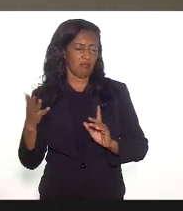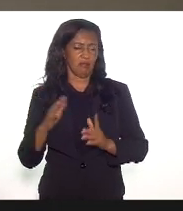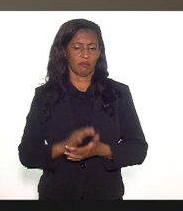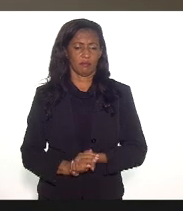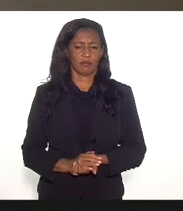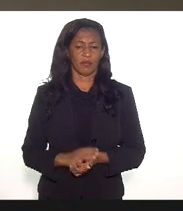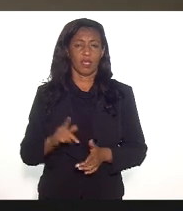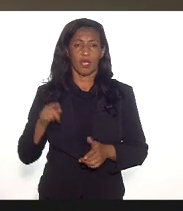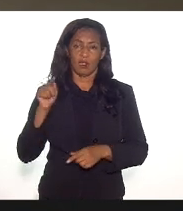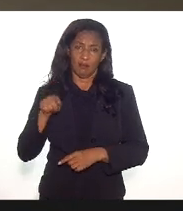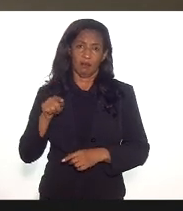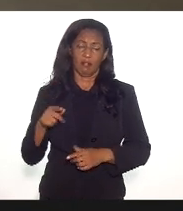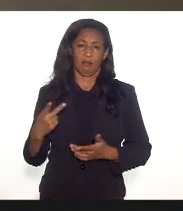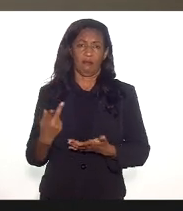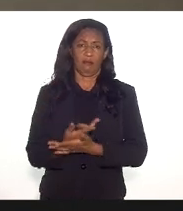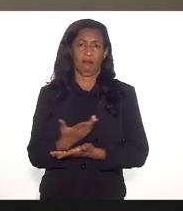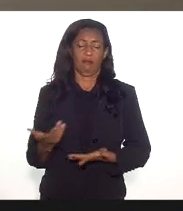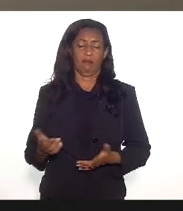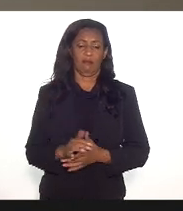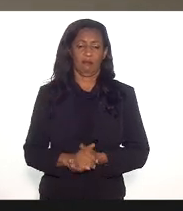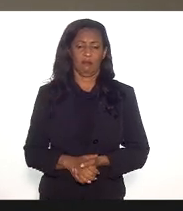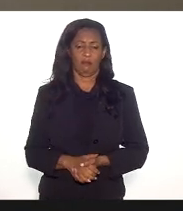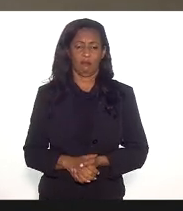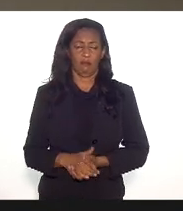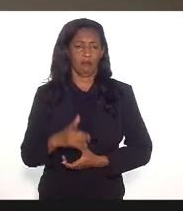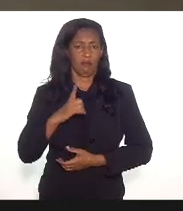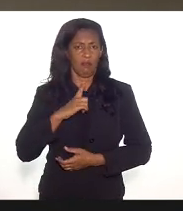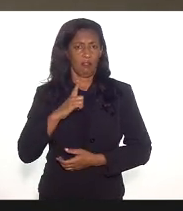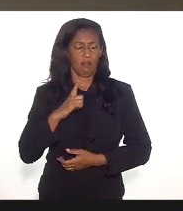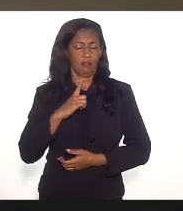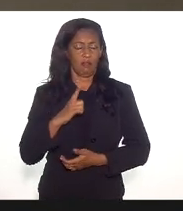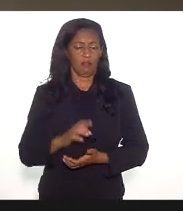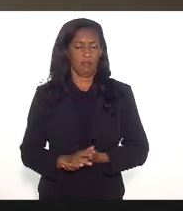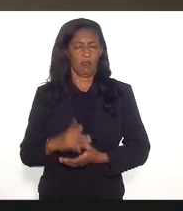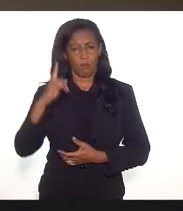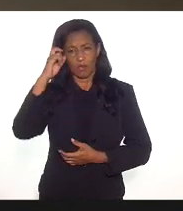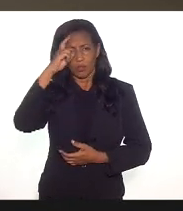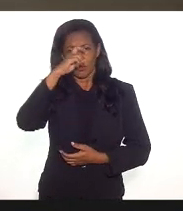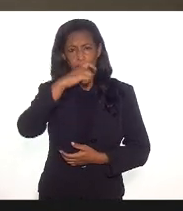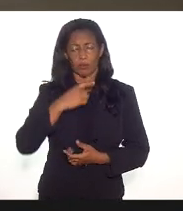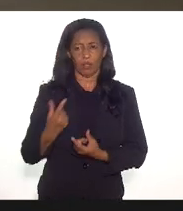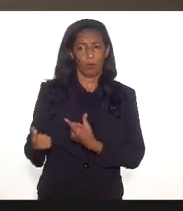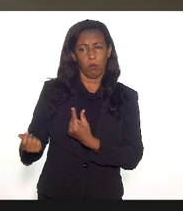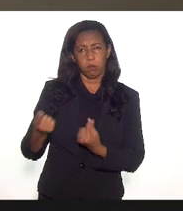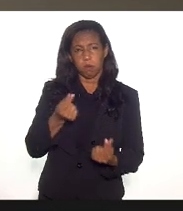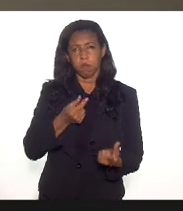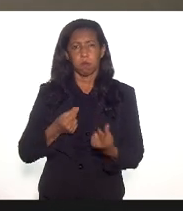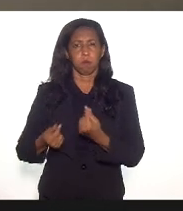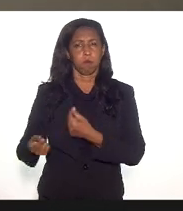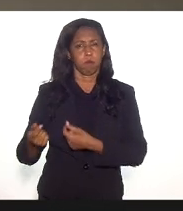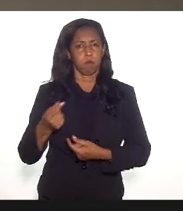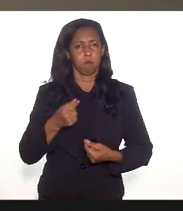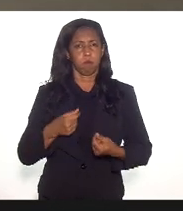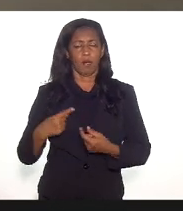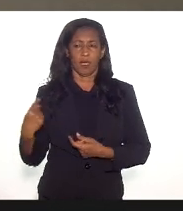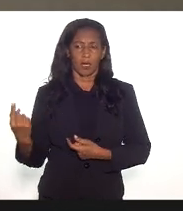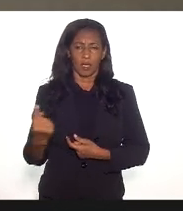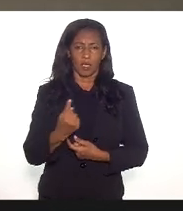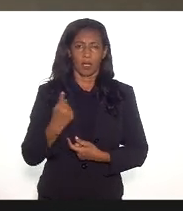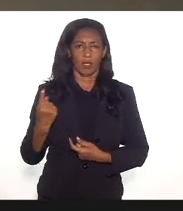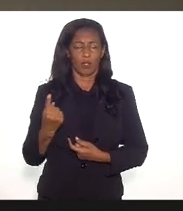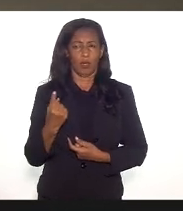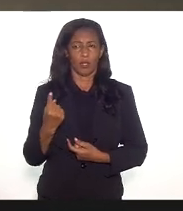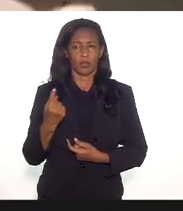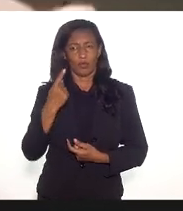E por conta disso, obviamente que existe uma dificuldade financeira e nós estamos construindo as